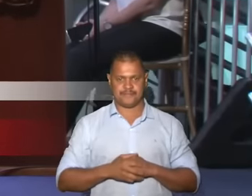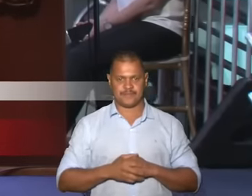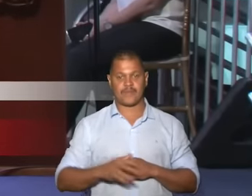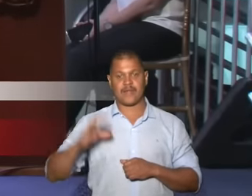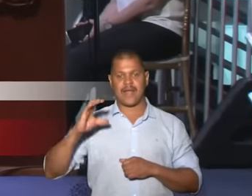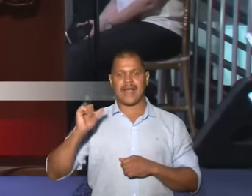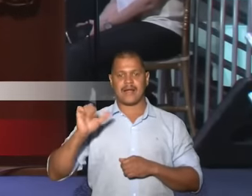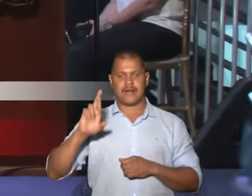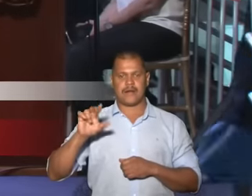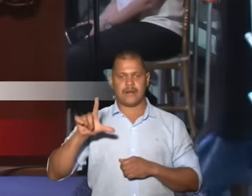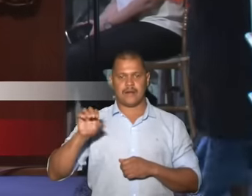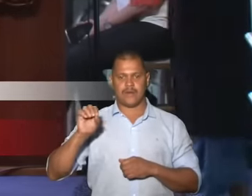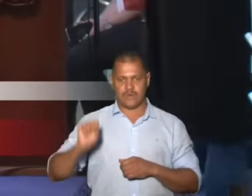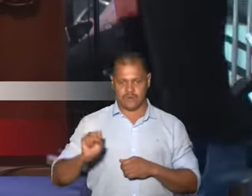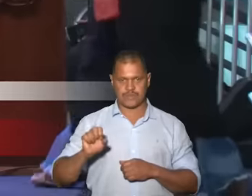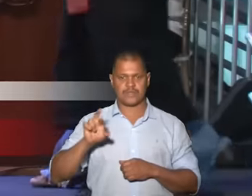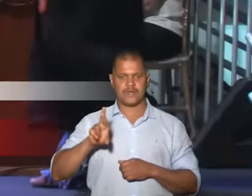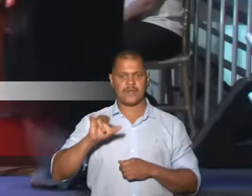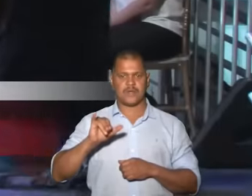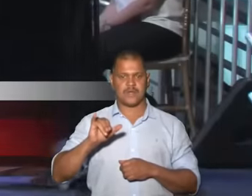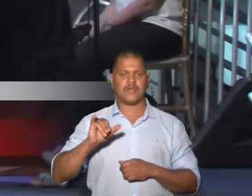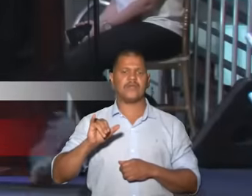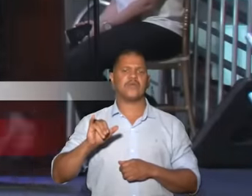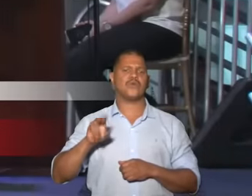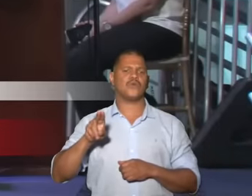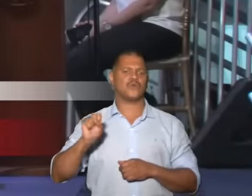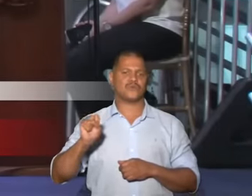Carlos Vieira Rios.